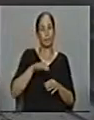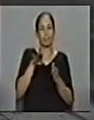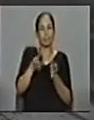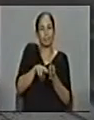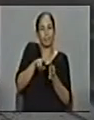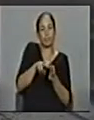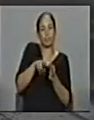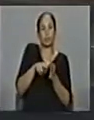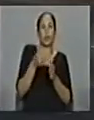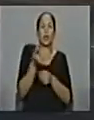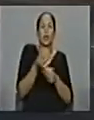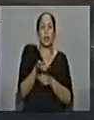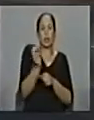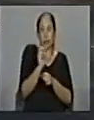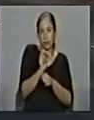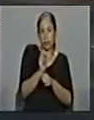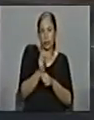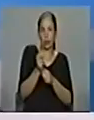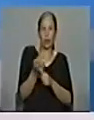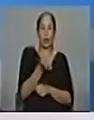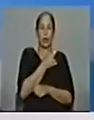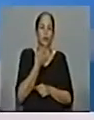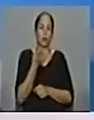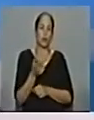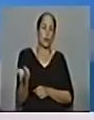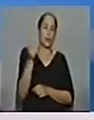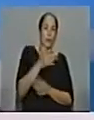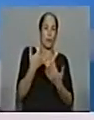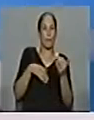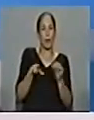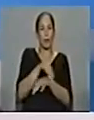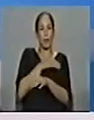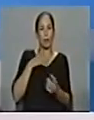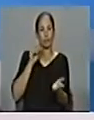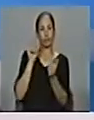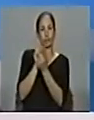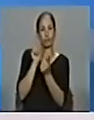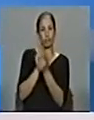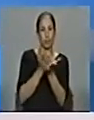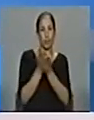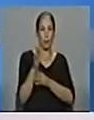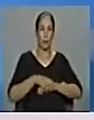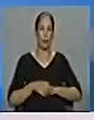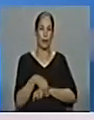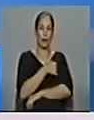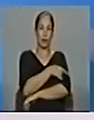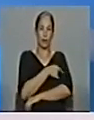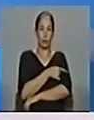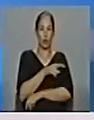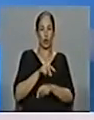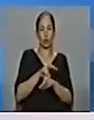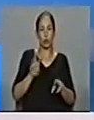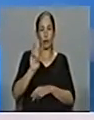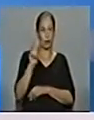casa, mas continua a ser seguida pelos médicos. Os enfermeiros dos três hospitais da região, afetos ao Sindicato